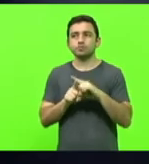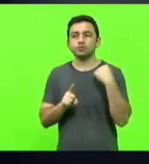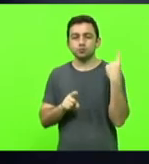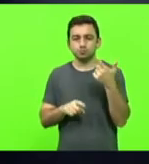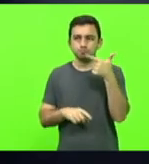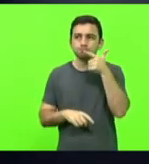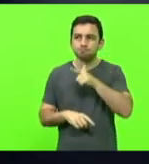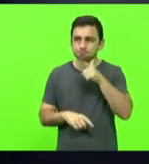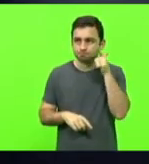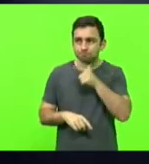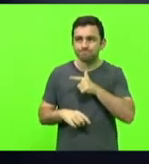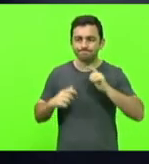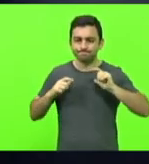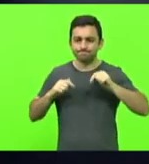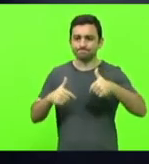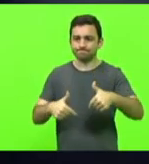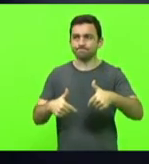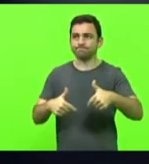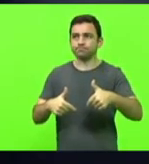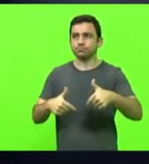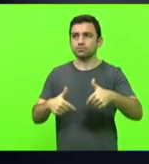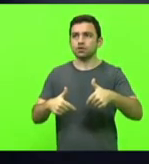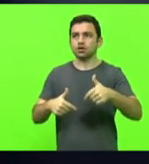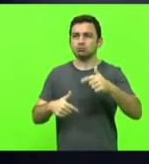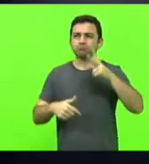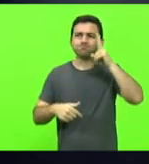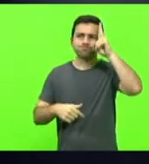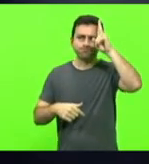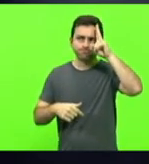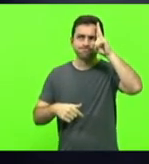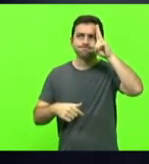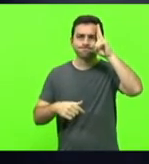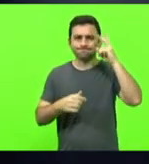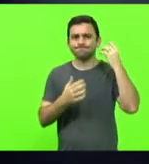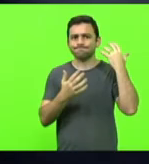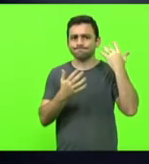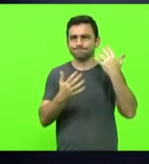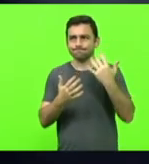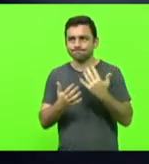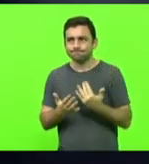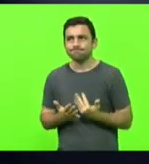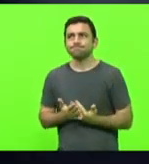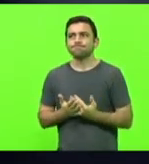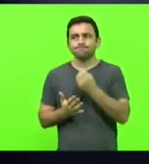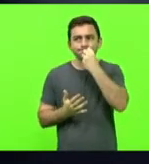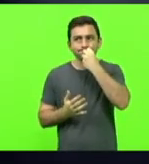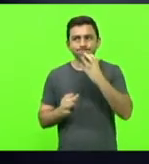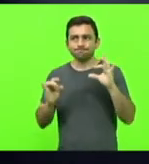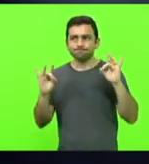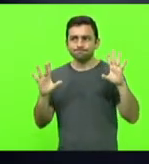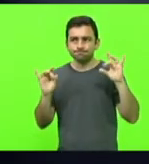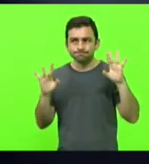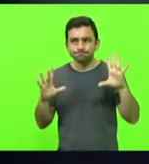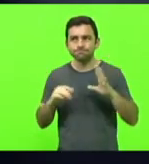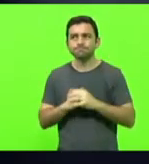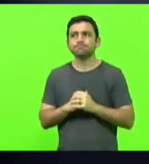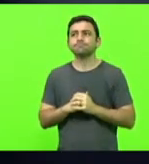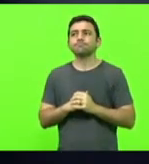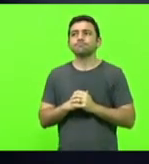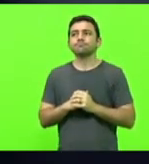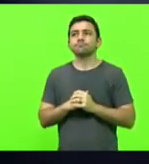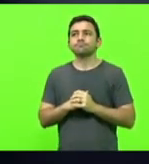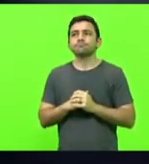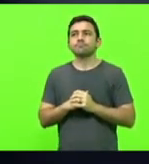fazer esse ato histórico, e agora, com um recurso de R$ 100 mil só para Lages, nós vamos fazer